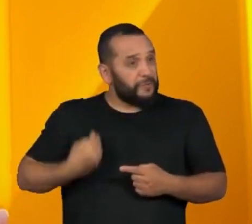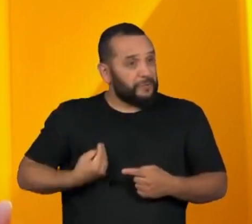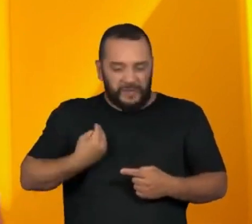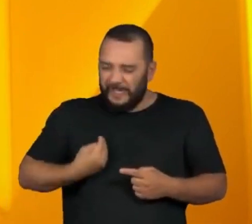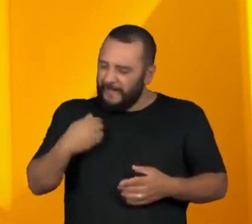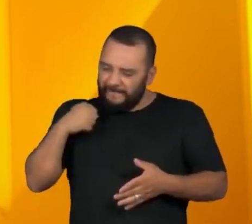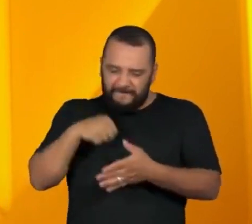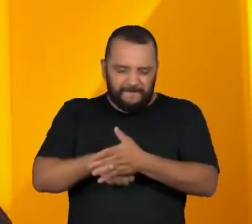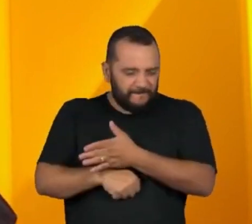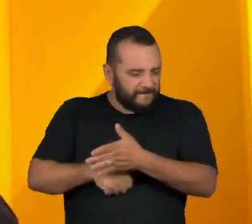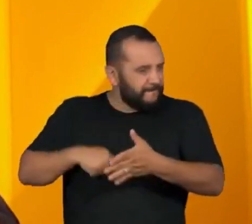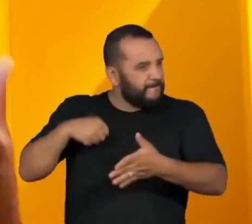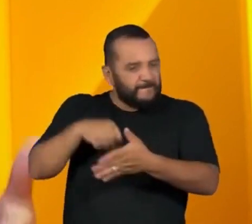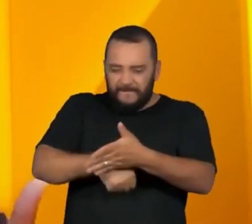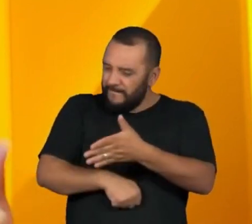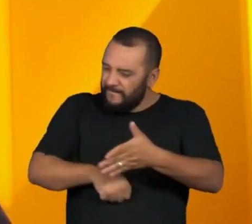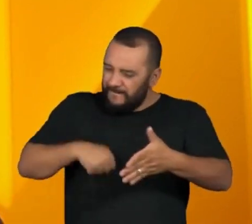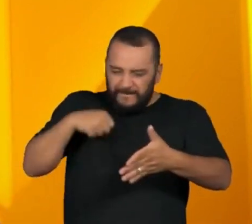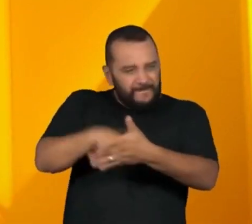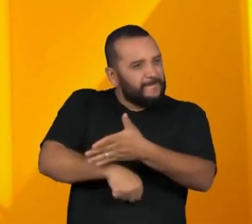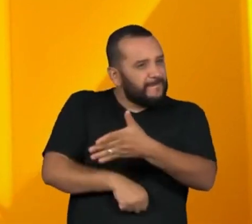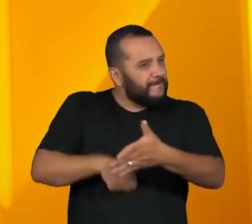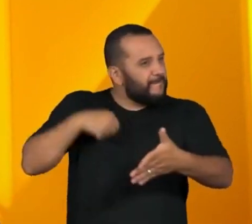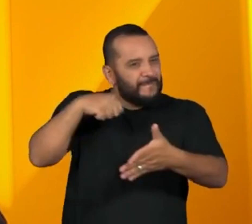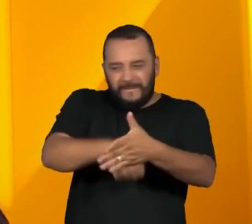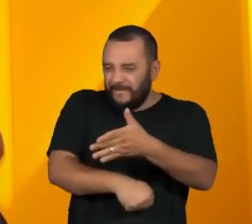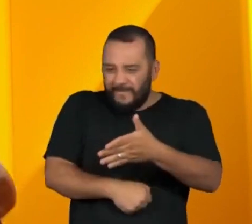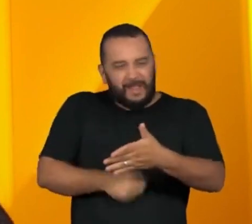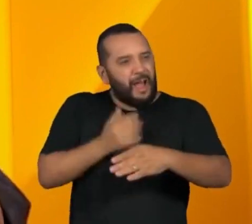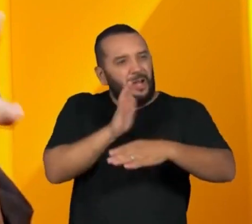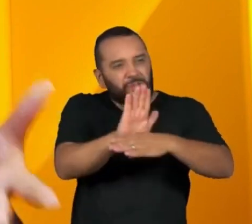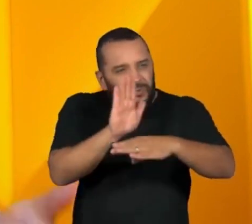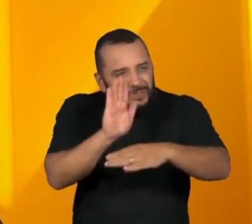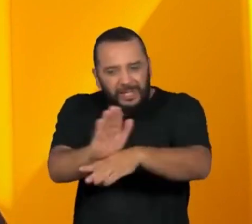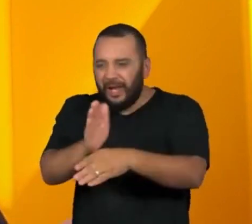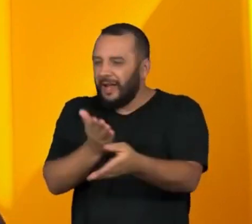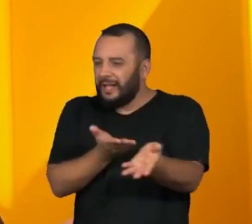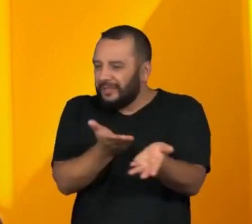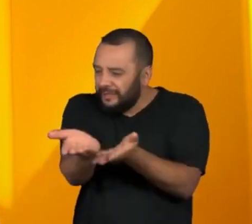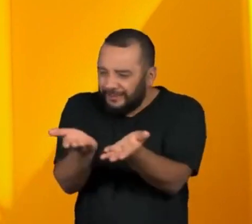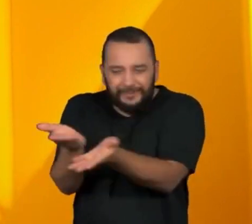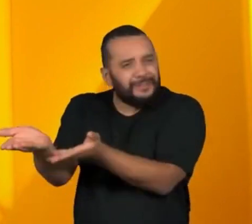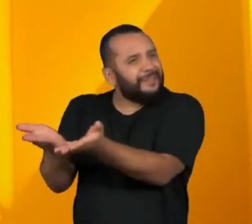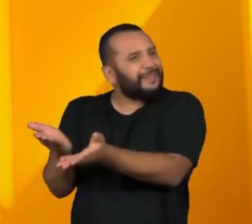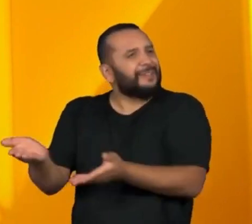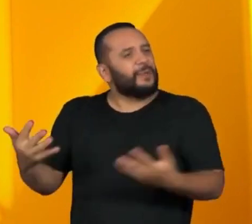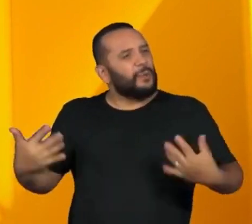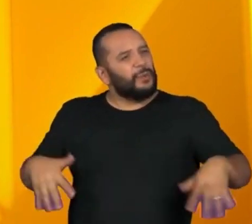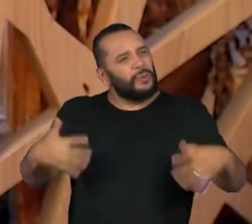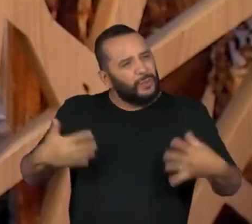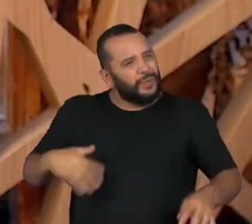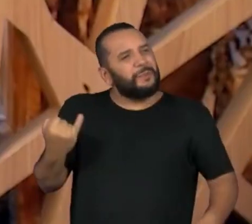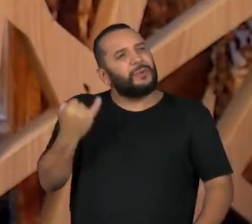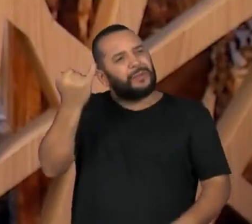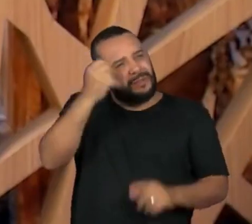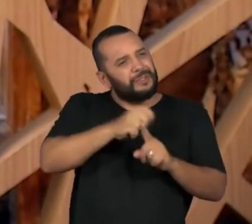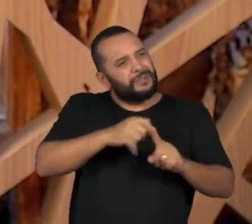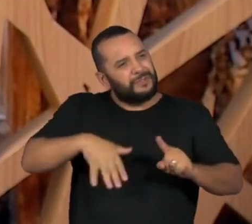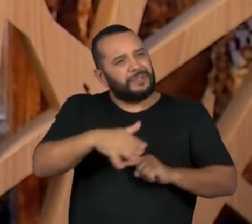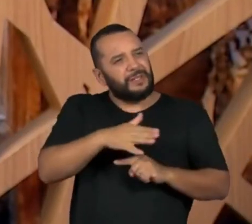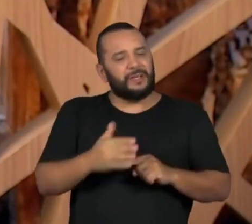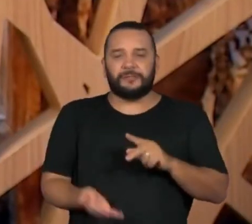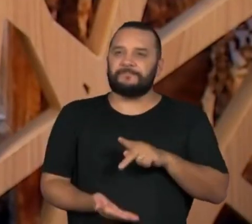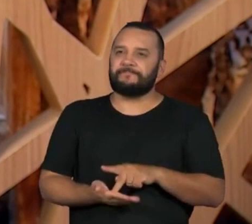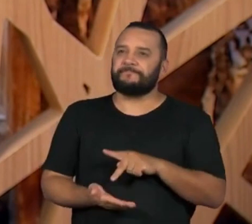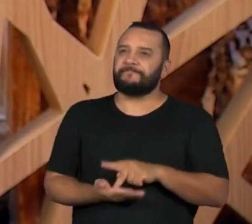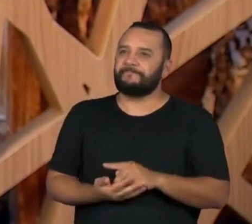né é uma entrega grande como isso é valioso para a sociedade né Sem dúvida alguma né